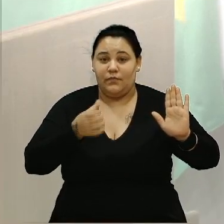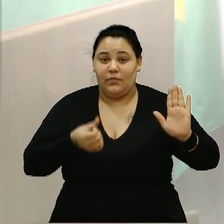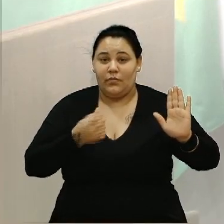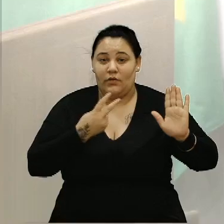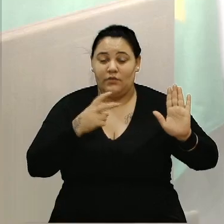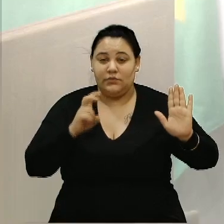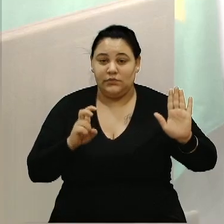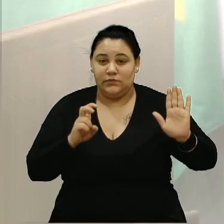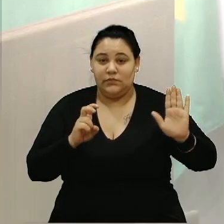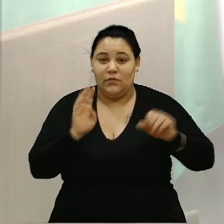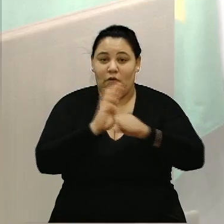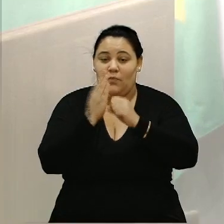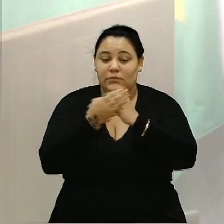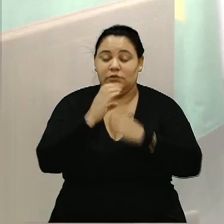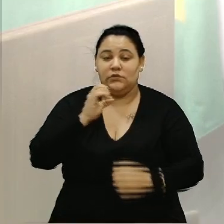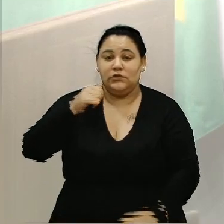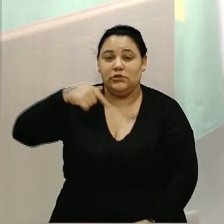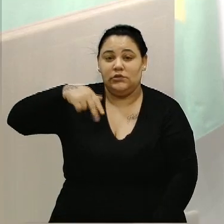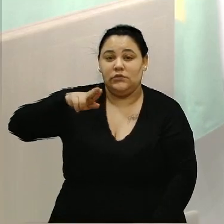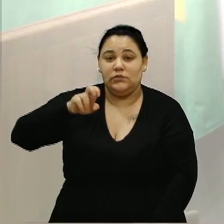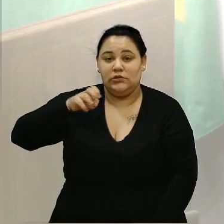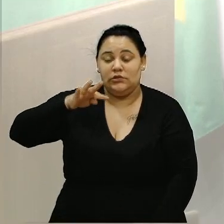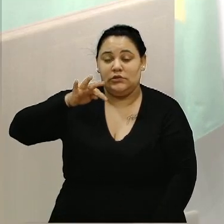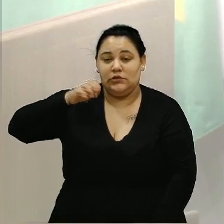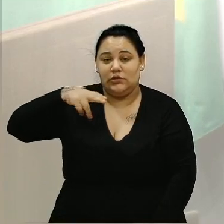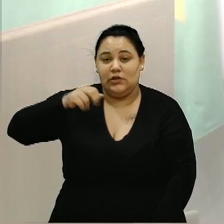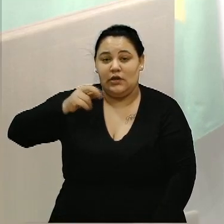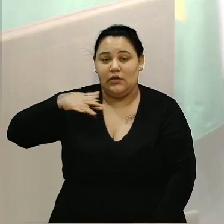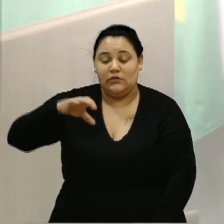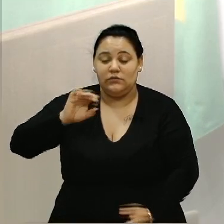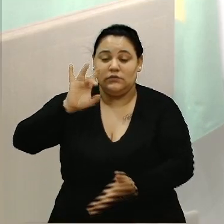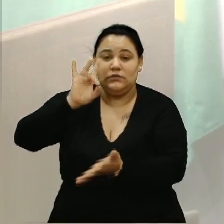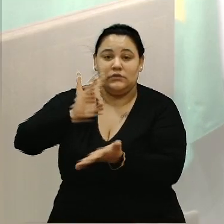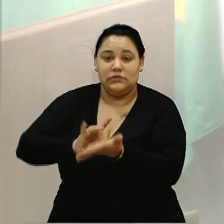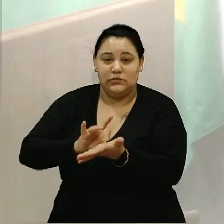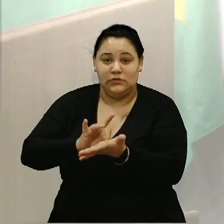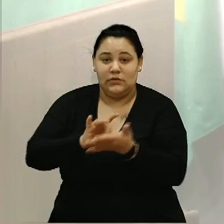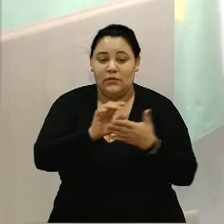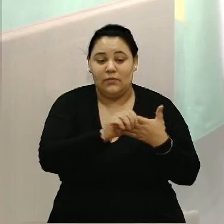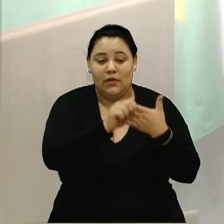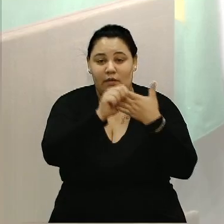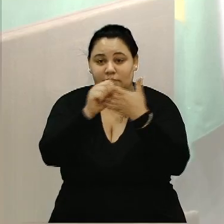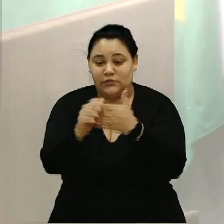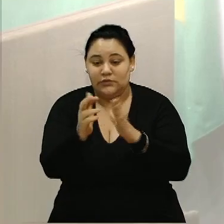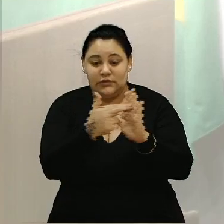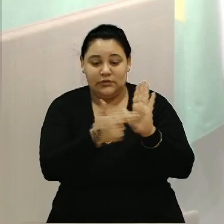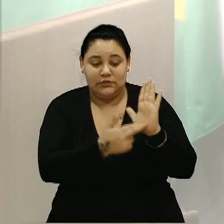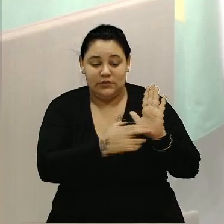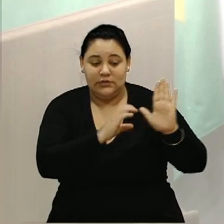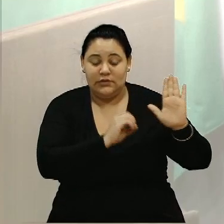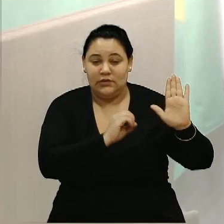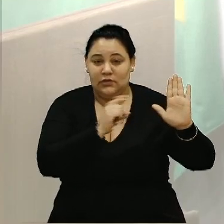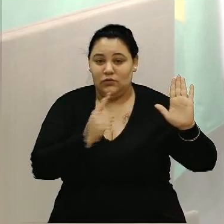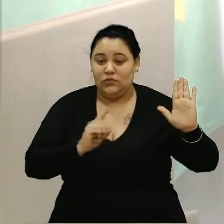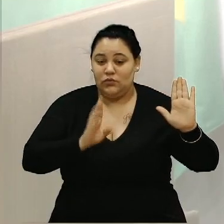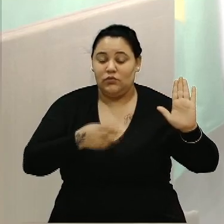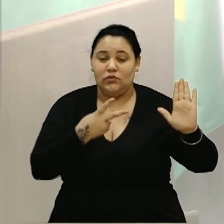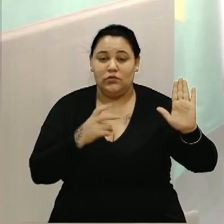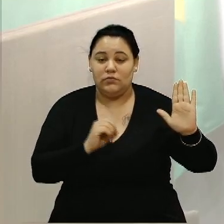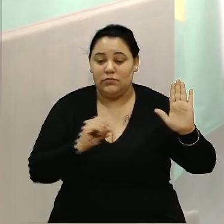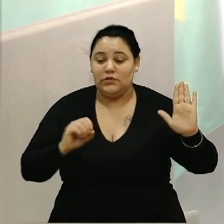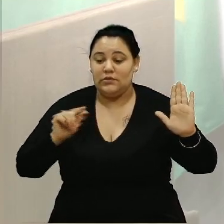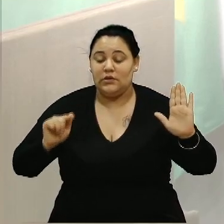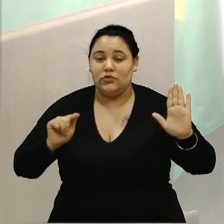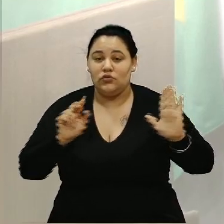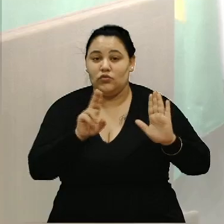440625, no bairro Cinquentenário, regularizada pela Instrução Normativa 01/2007, com o nome de